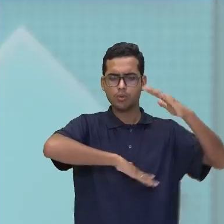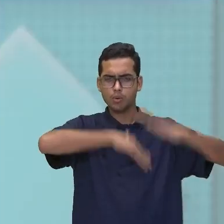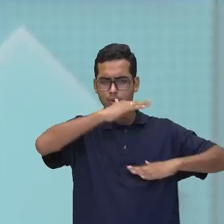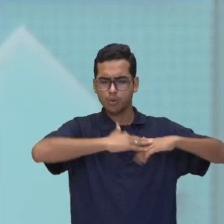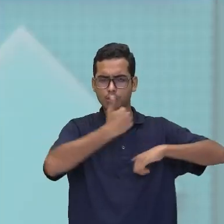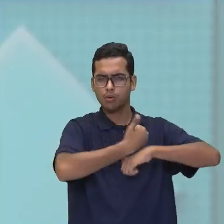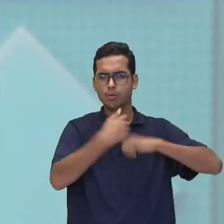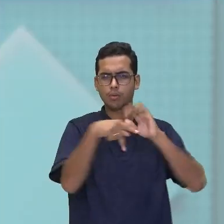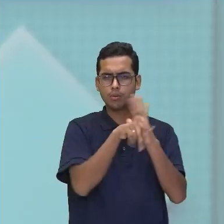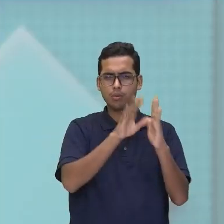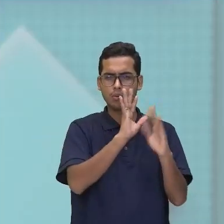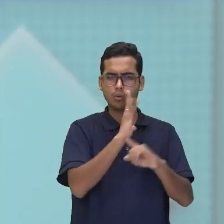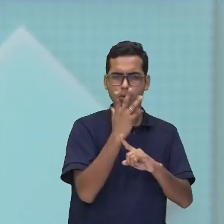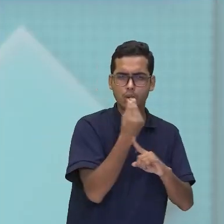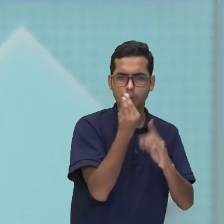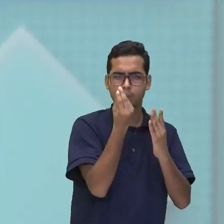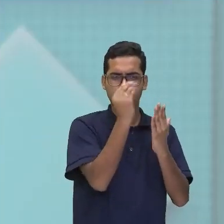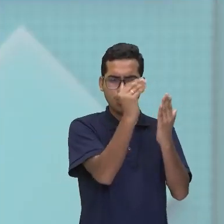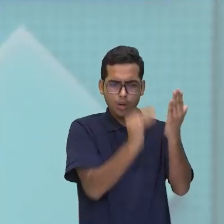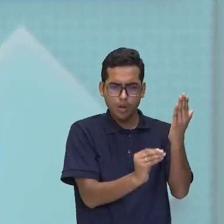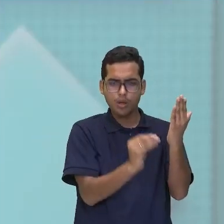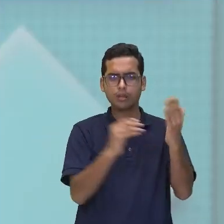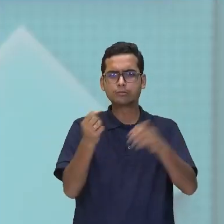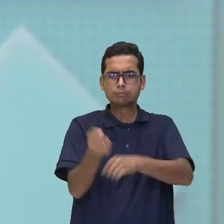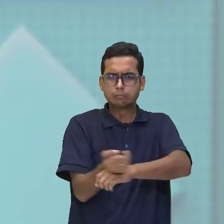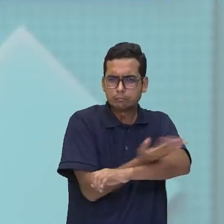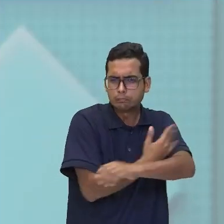geralmente eles eram retratados sem emoção.